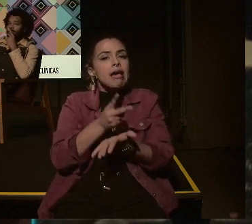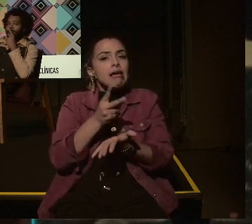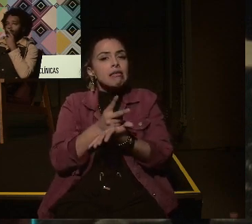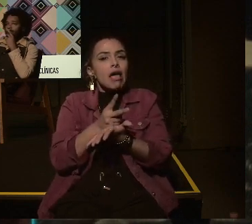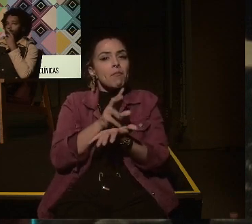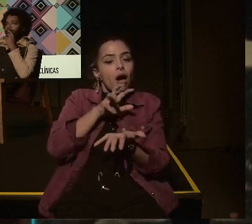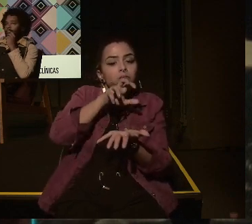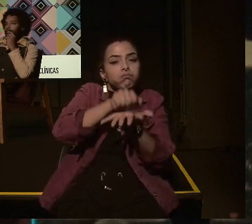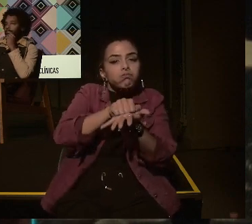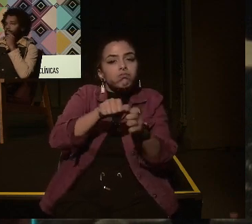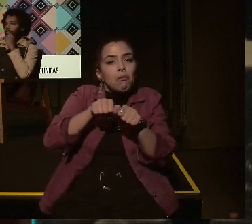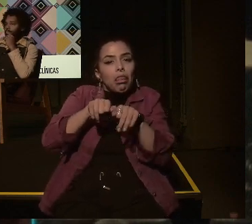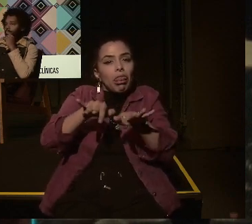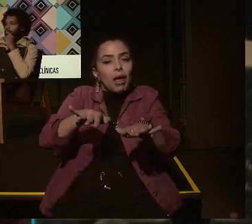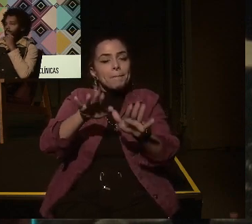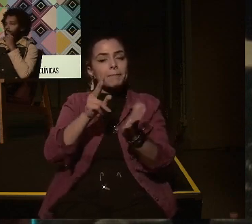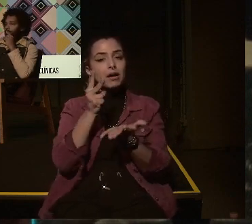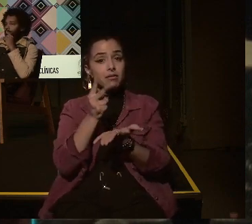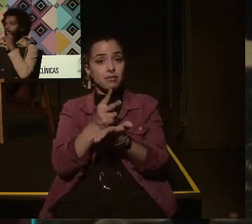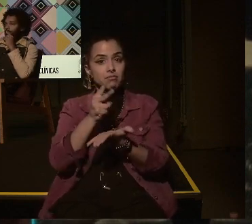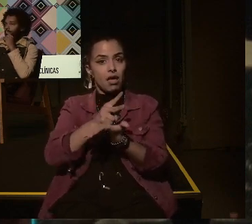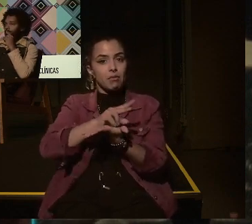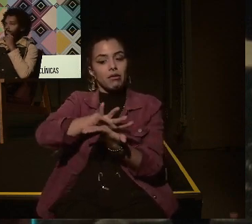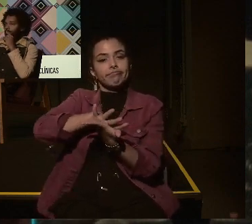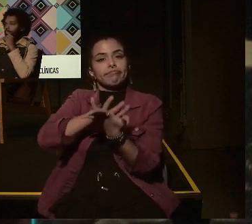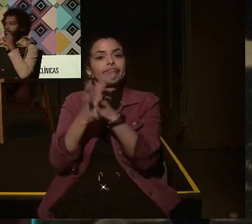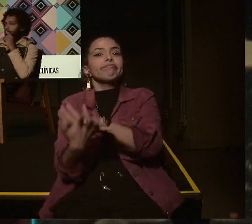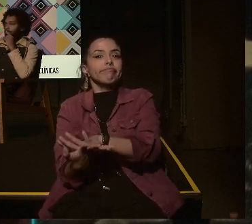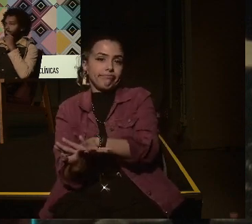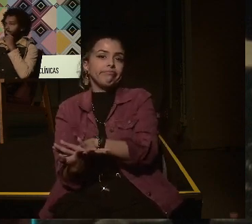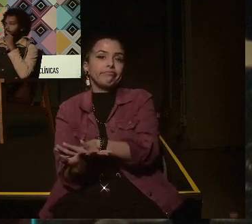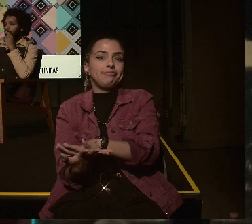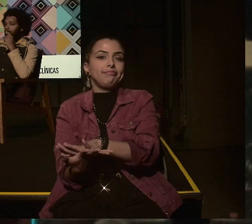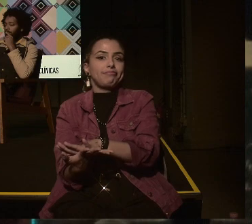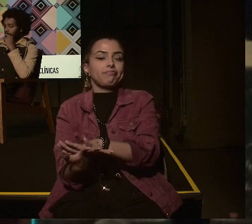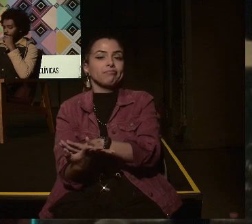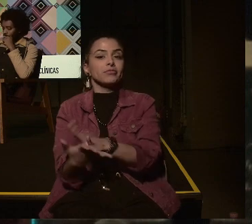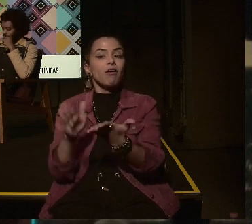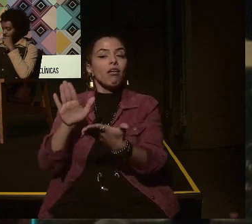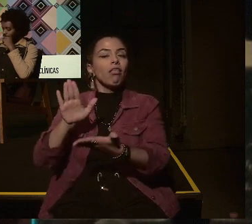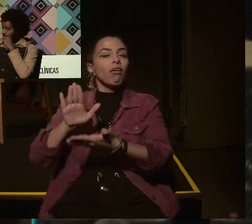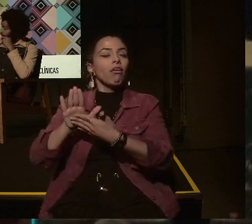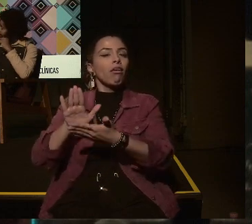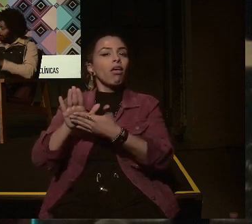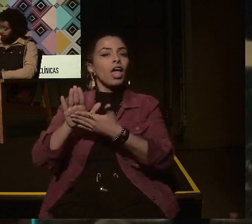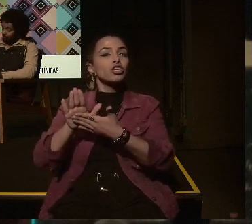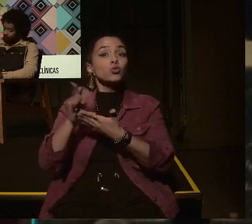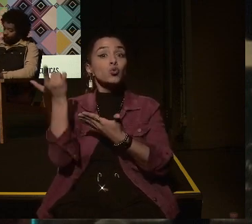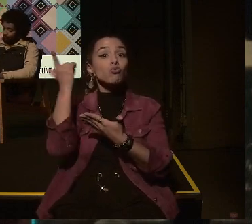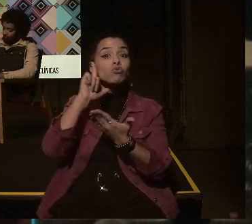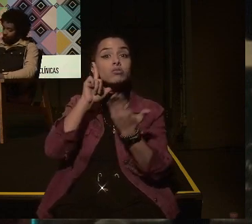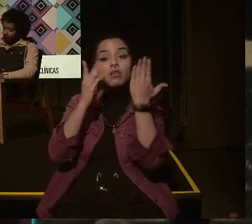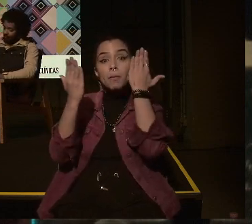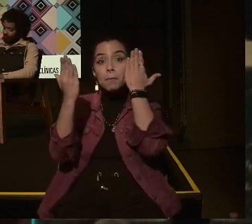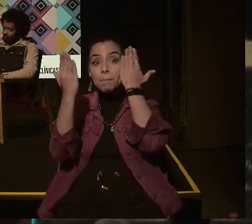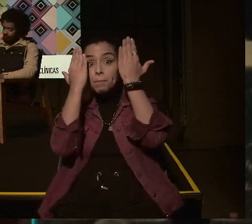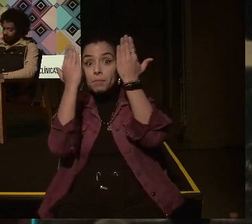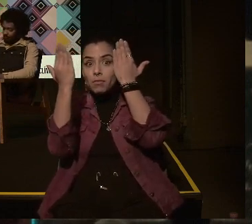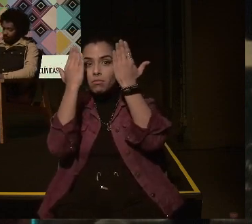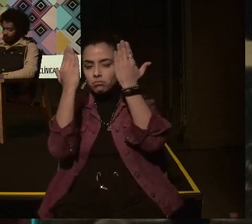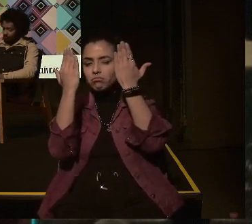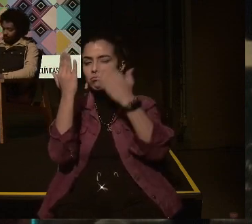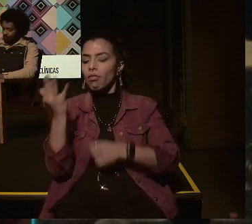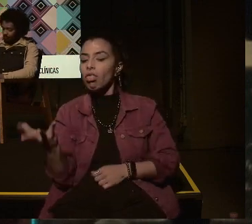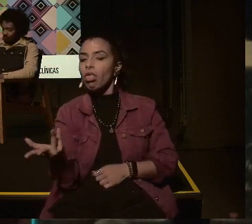inferiorizar e segregar, apostou na psicopatologização